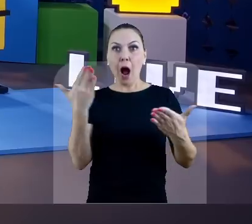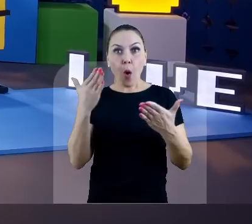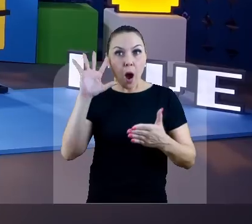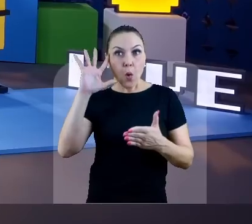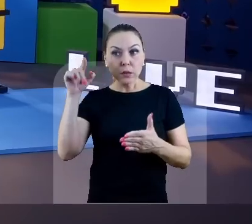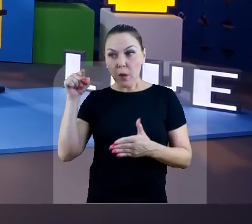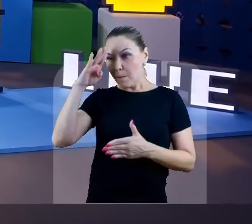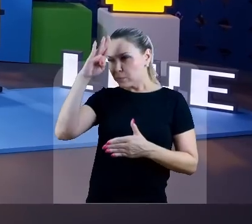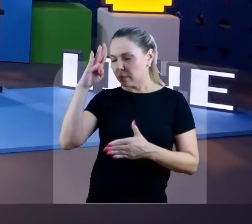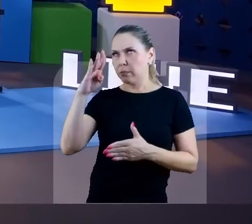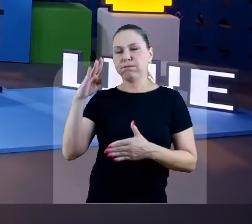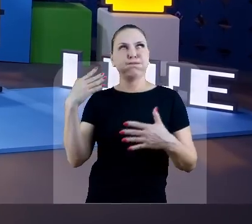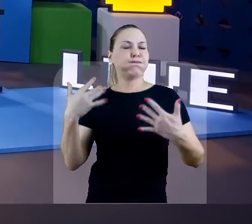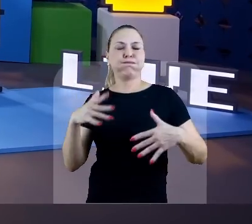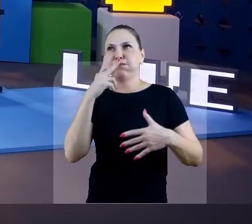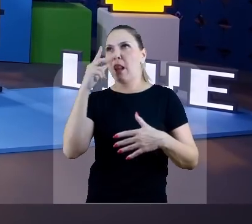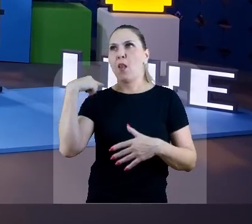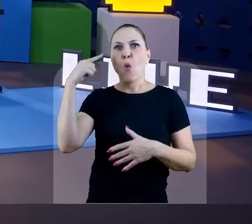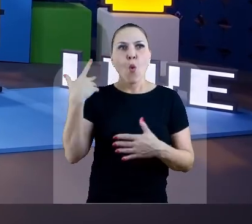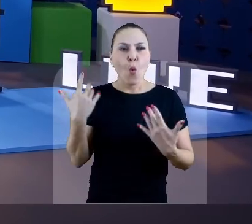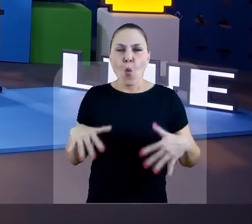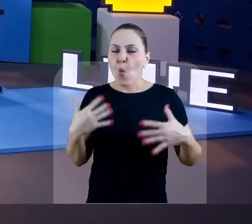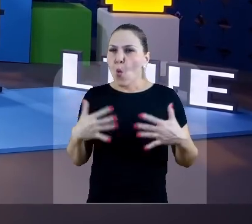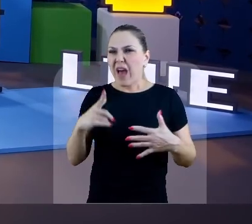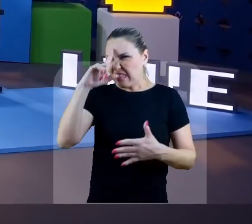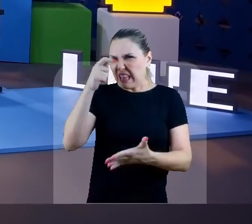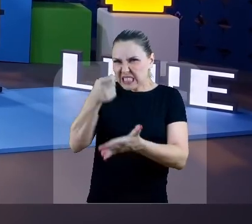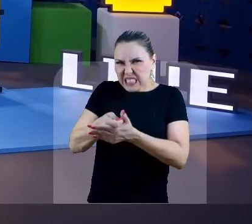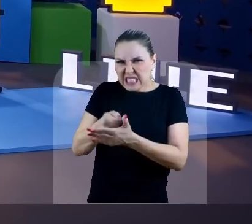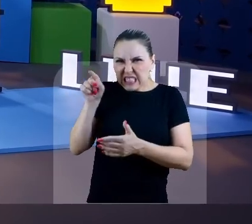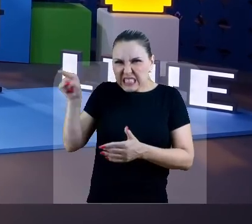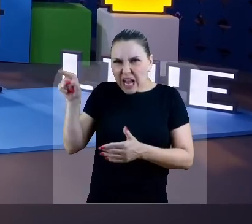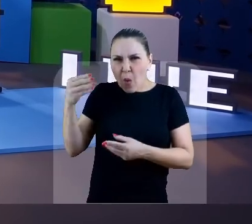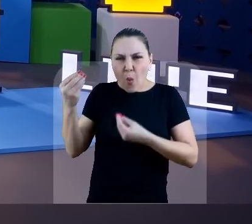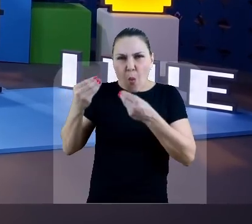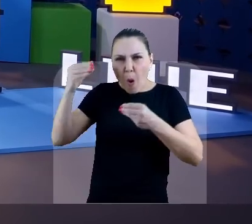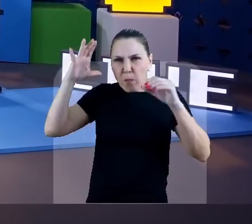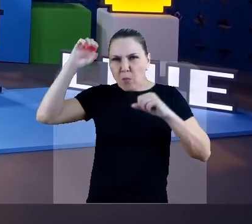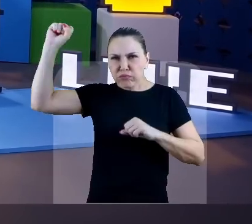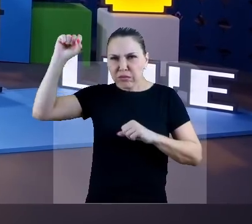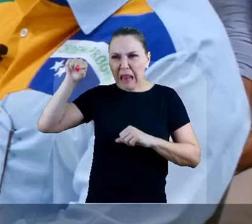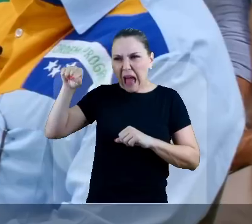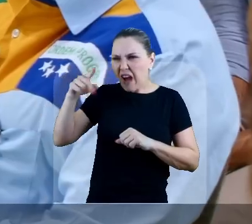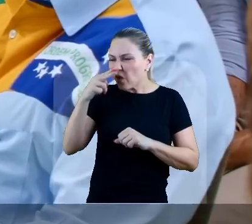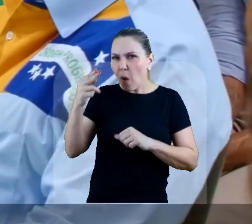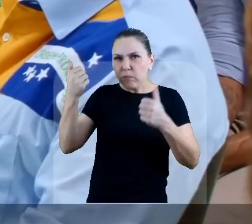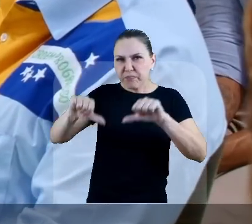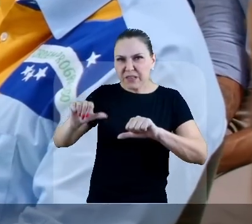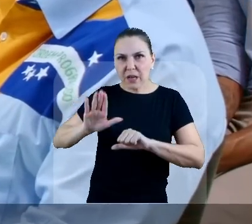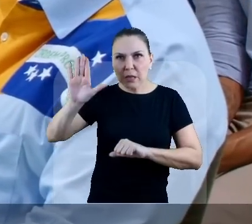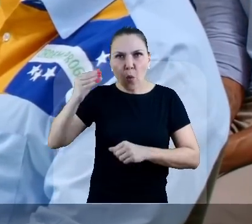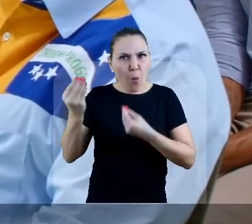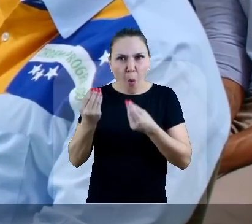agora com o Bolsonaro, isso é uma loucura. Isso é uma loucura. Essa decisão do Tribunal Superior Eleitoral, deixar ele inelegível, isso é